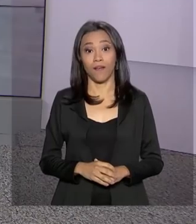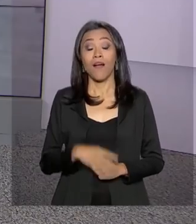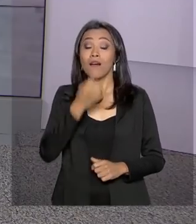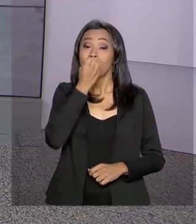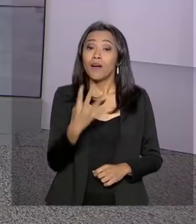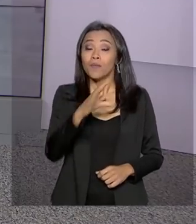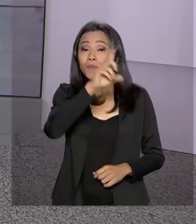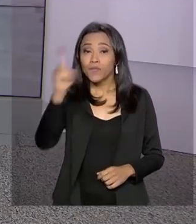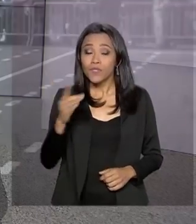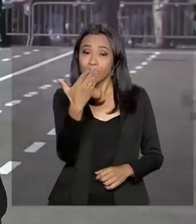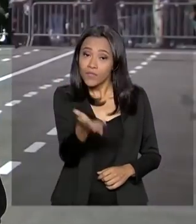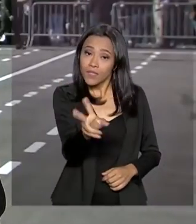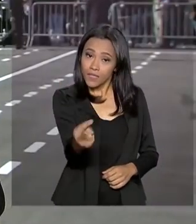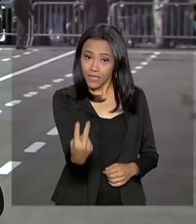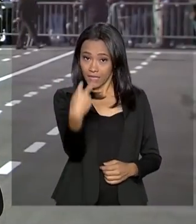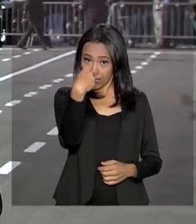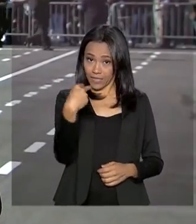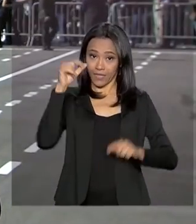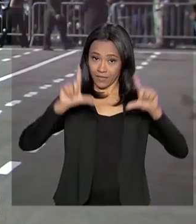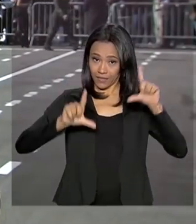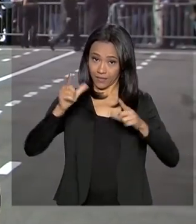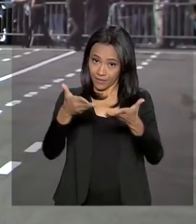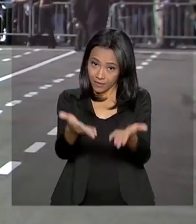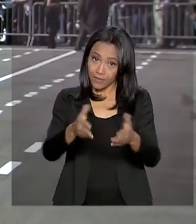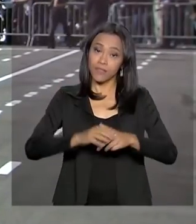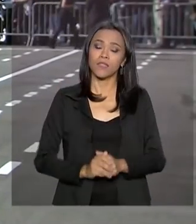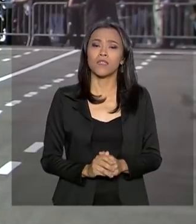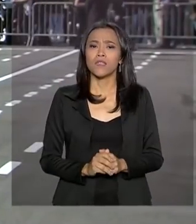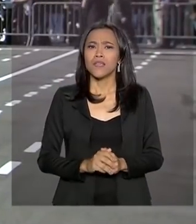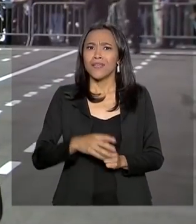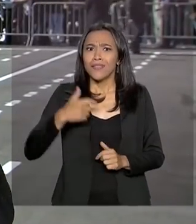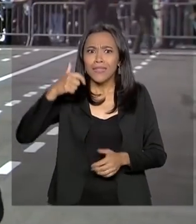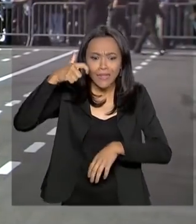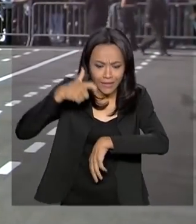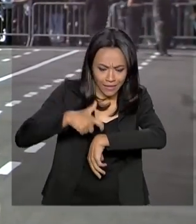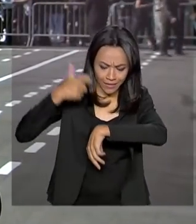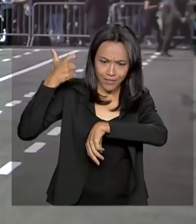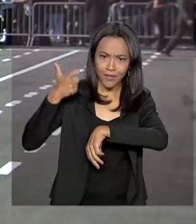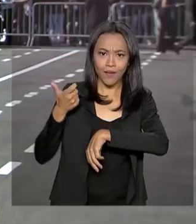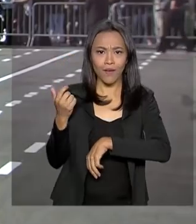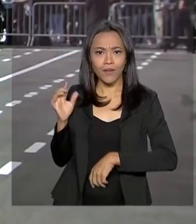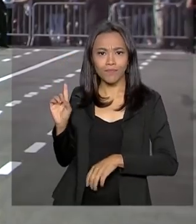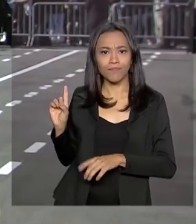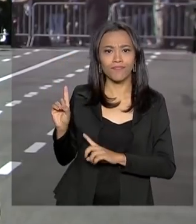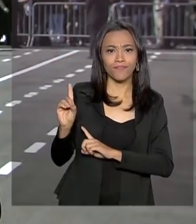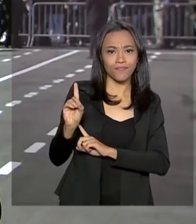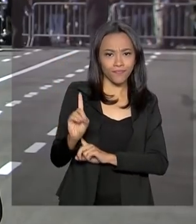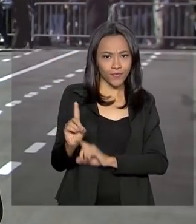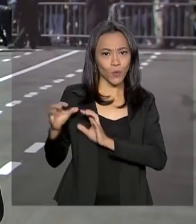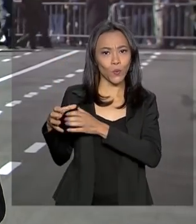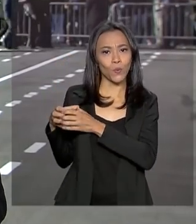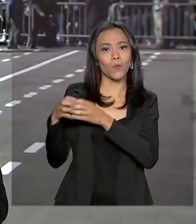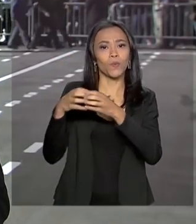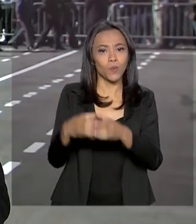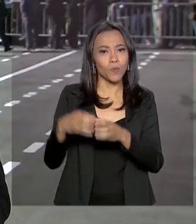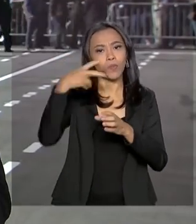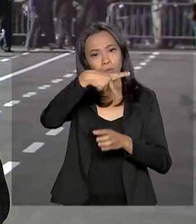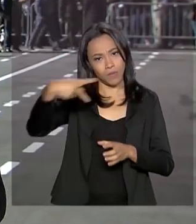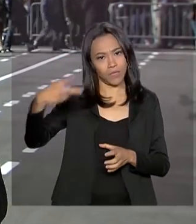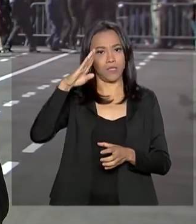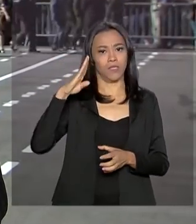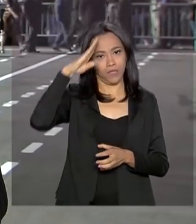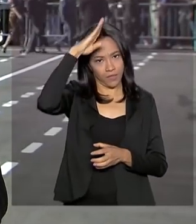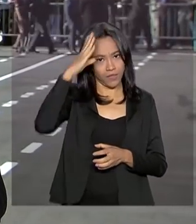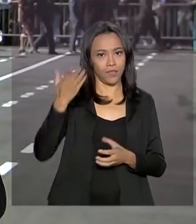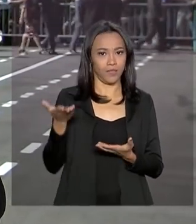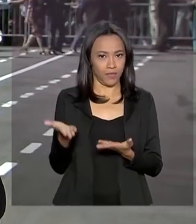dia, Carla. Bom dia a você que acompanha o Brasil em Dia. Está chegando neste momento aqui a comitiva do presidente da República,